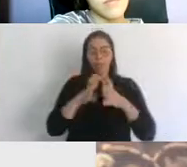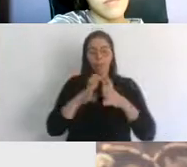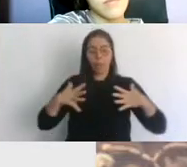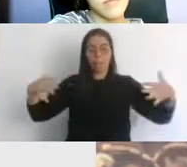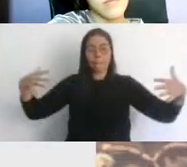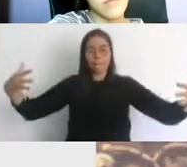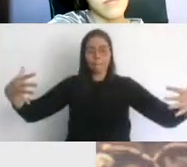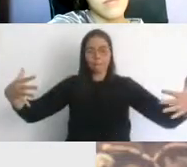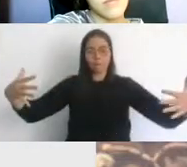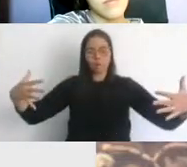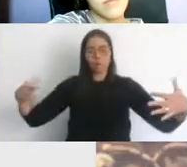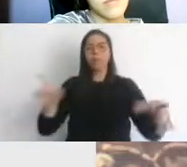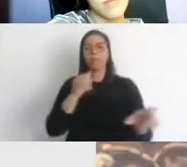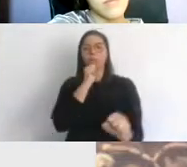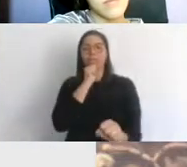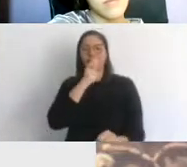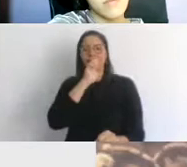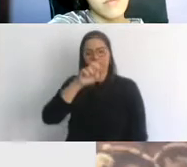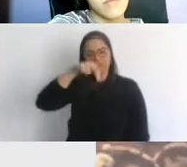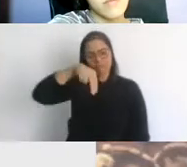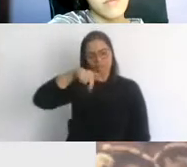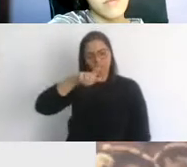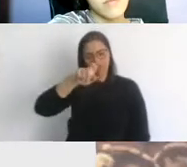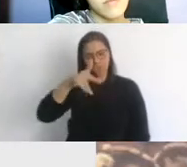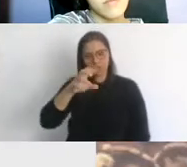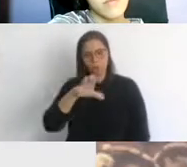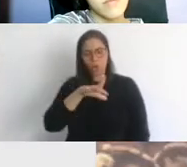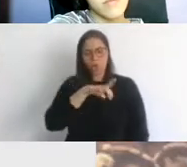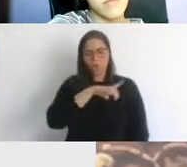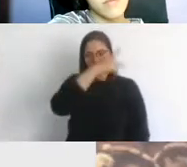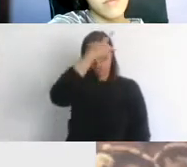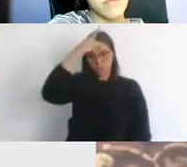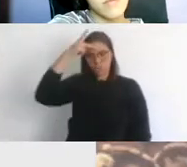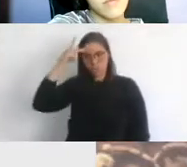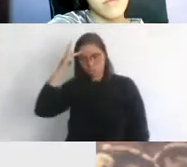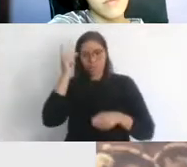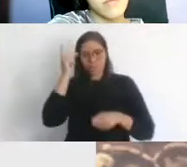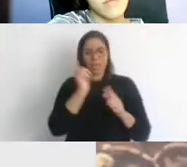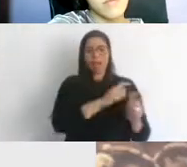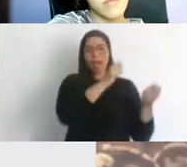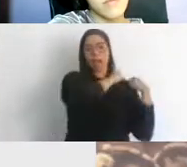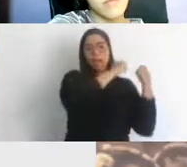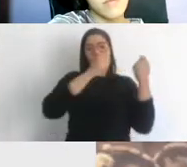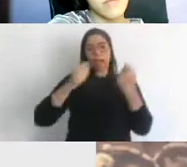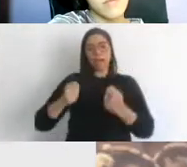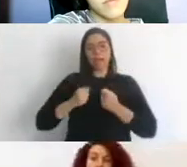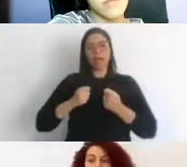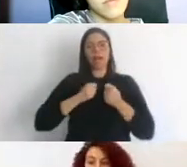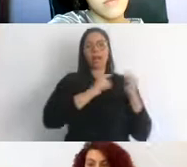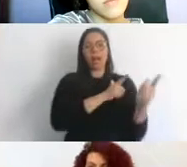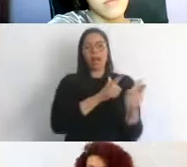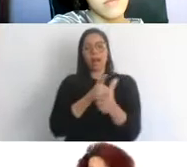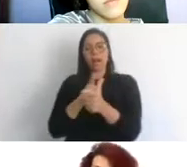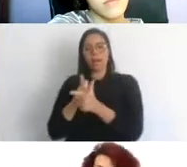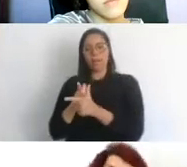um Engenho onde você tem capatazes armados e você tem 20 escravos e